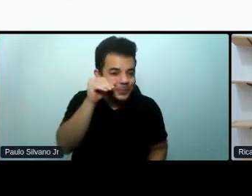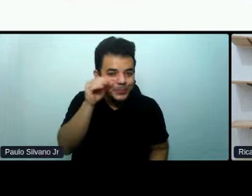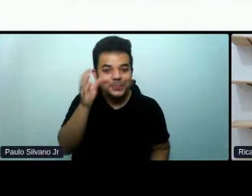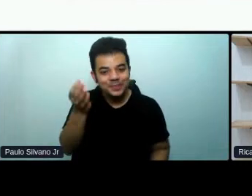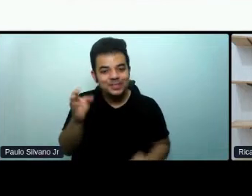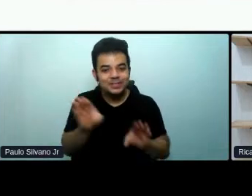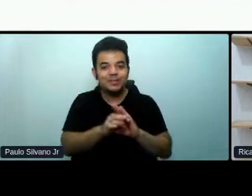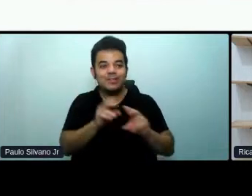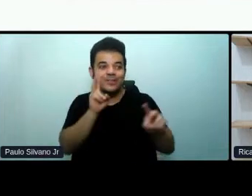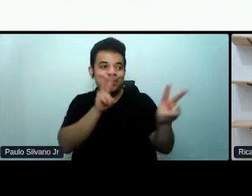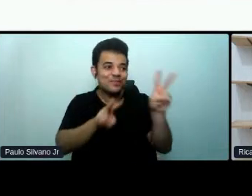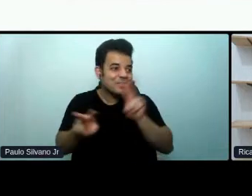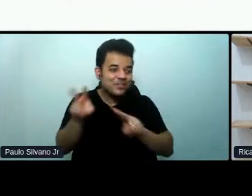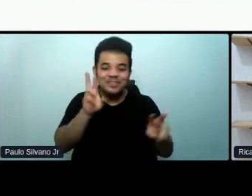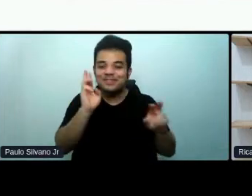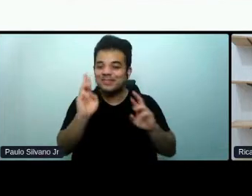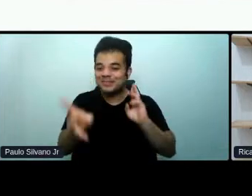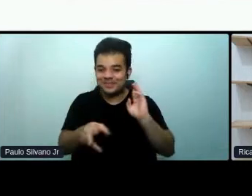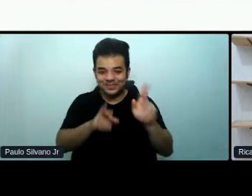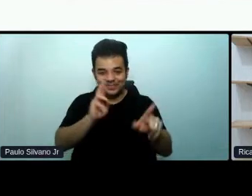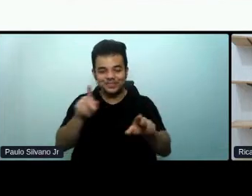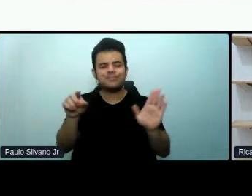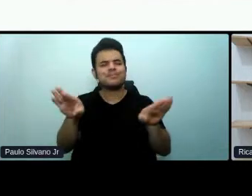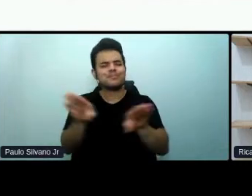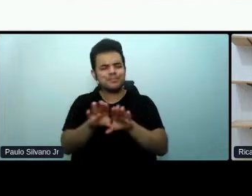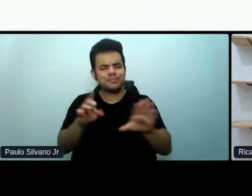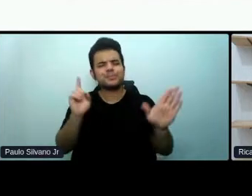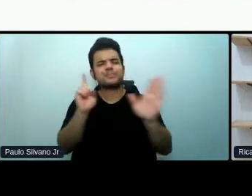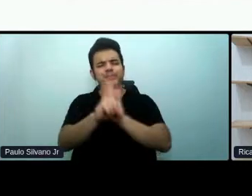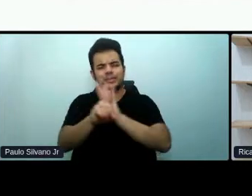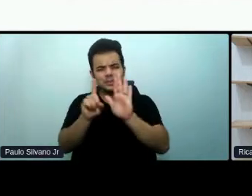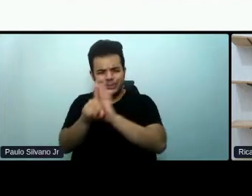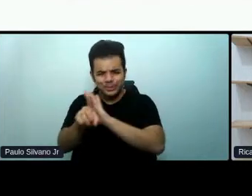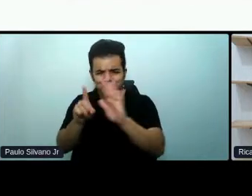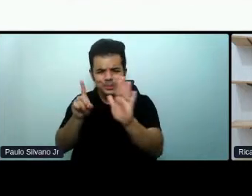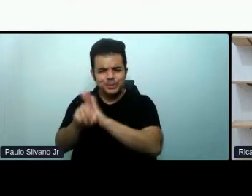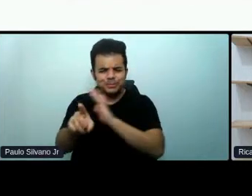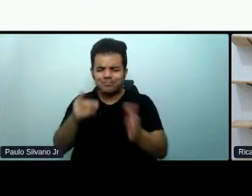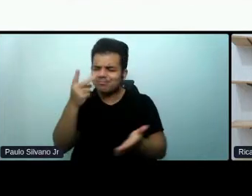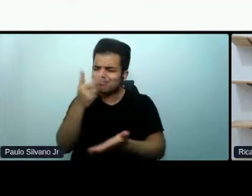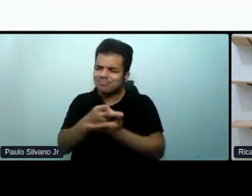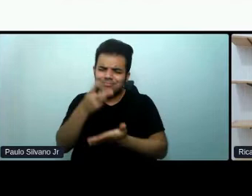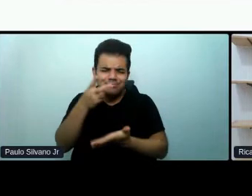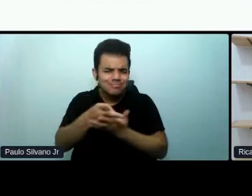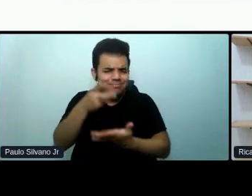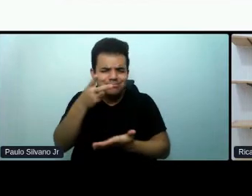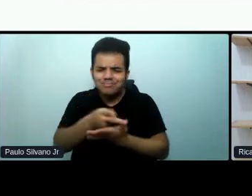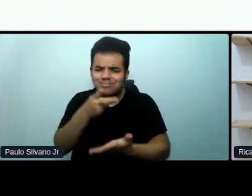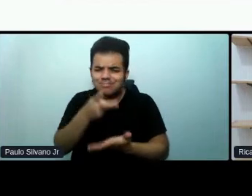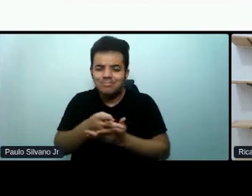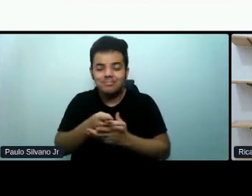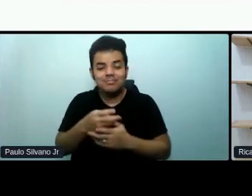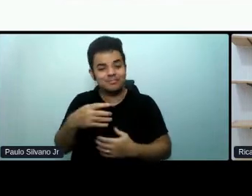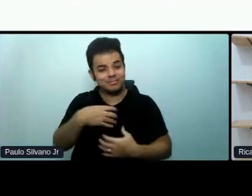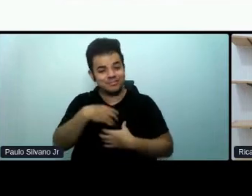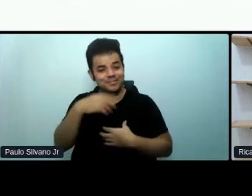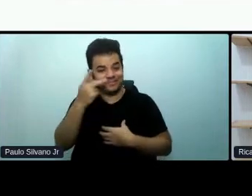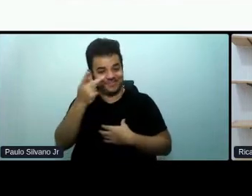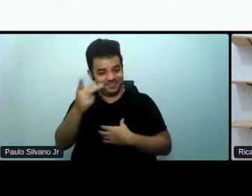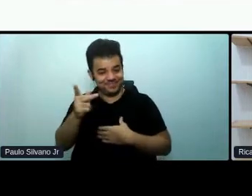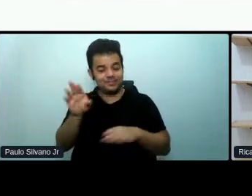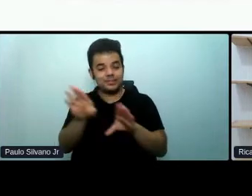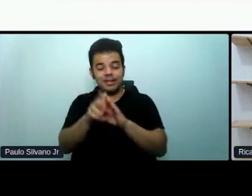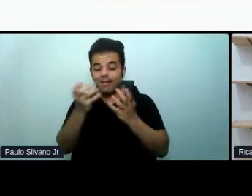ver coisas diferentes, sou questionador, então, e daí para mim, eu tinha que